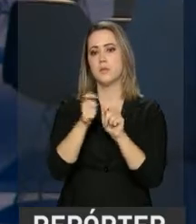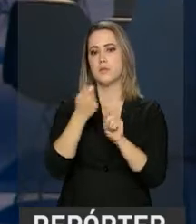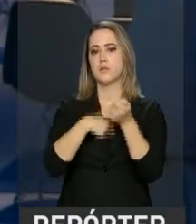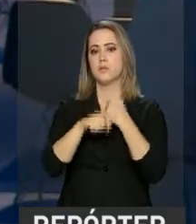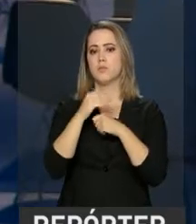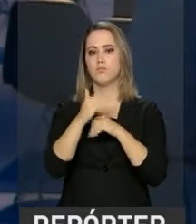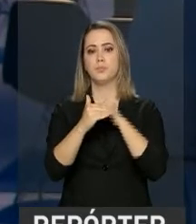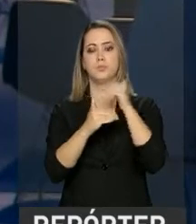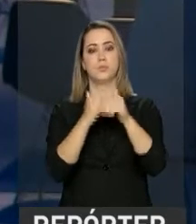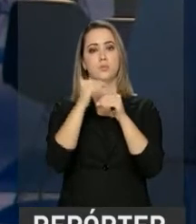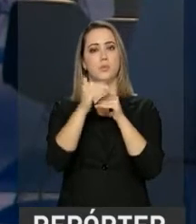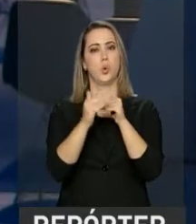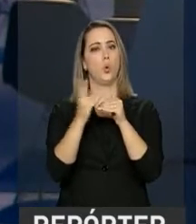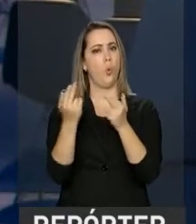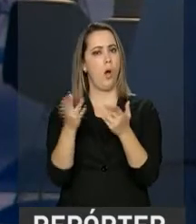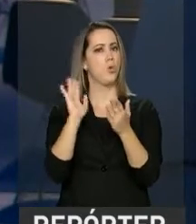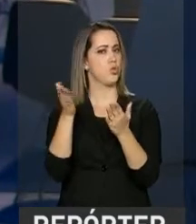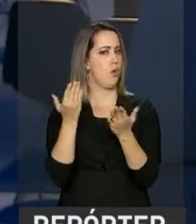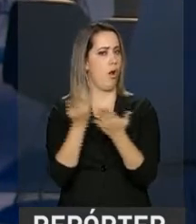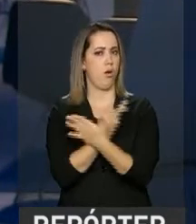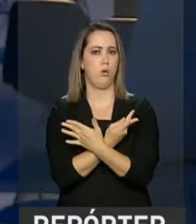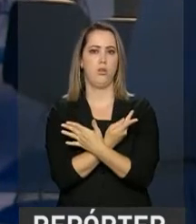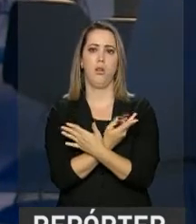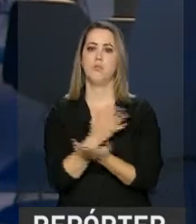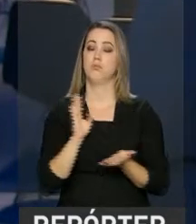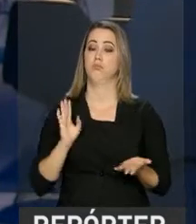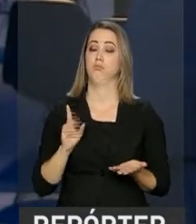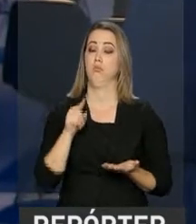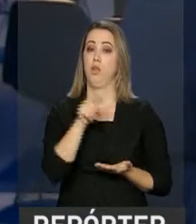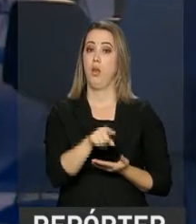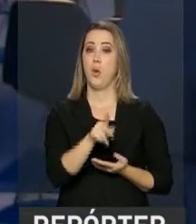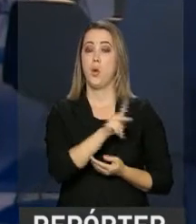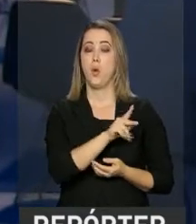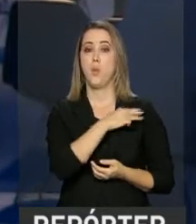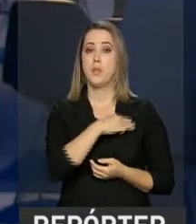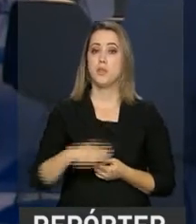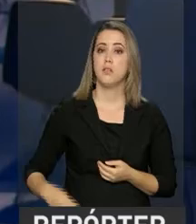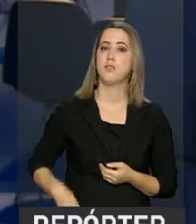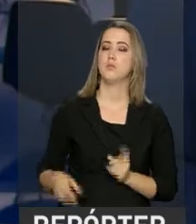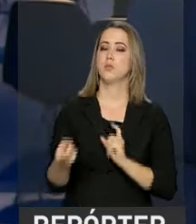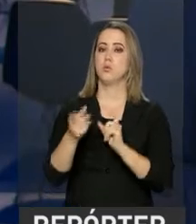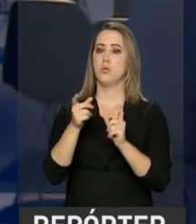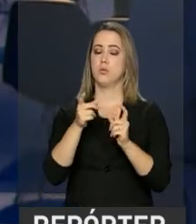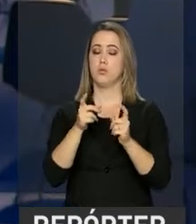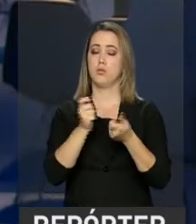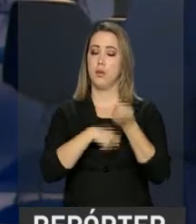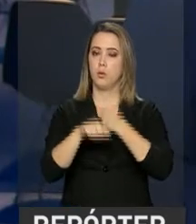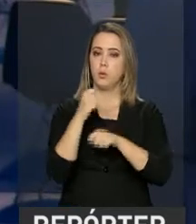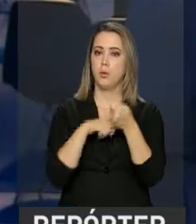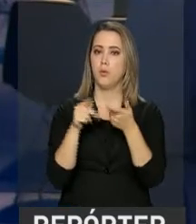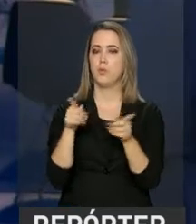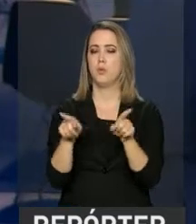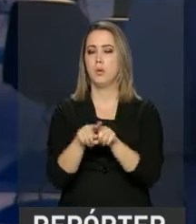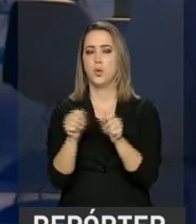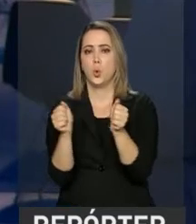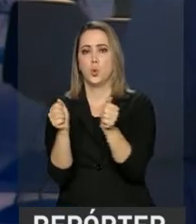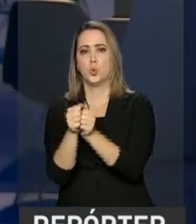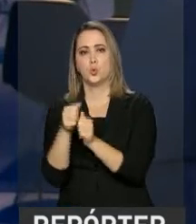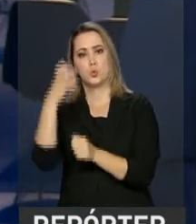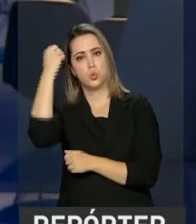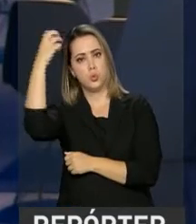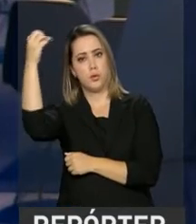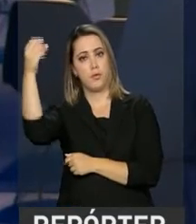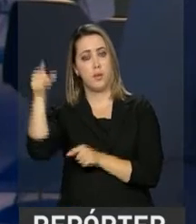economia crescer como já está crescendo, ele disse. O ministro da Fazenda, que acompanhou Michel Temer na viagem